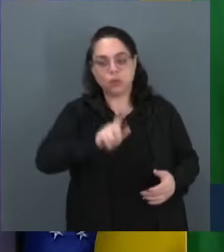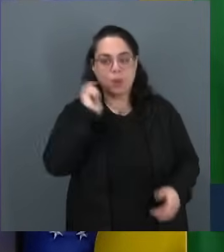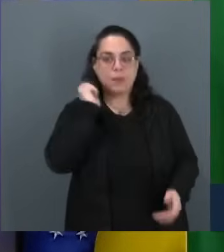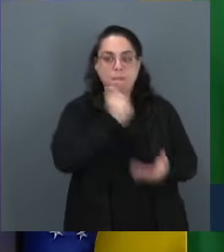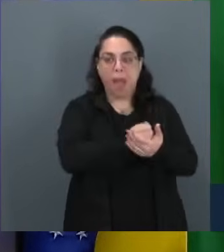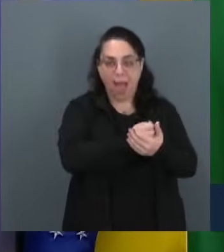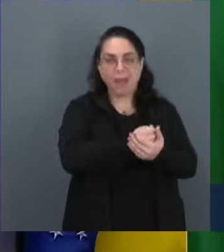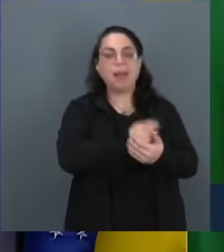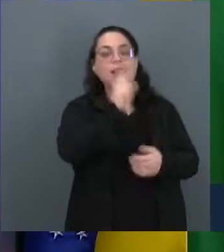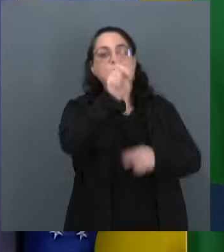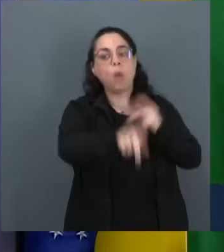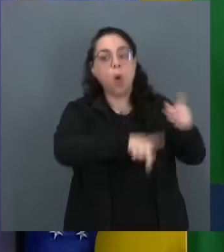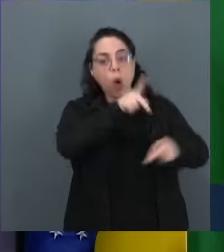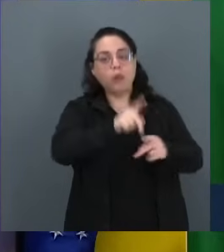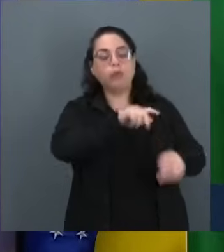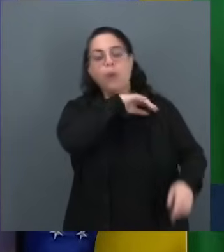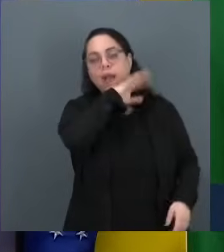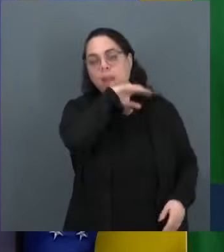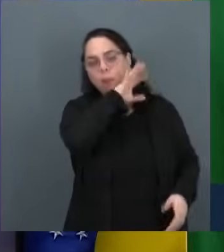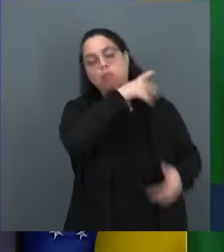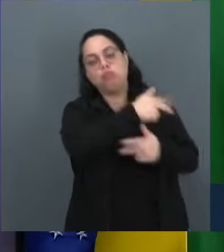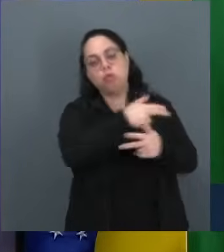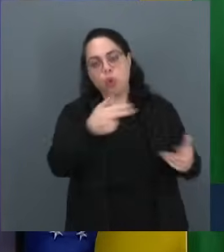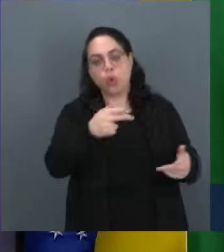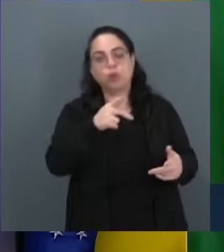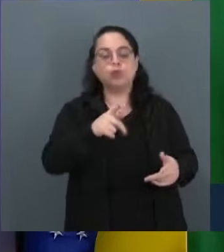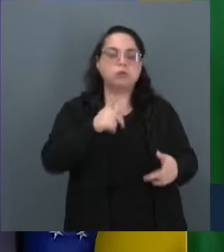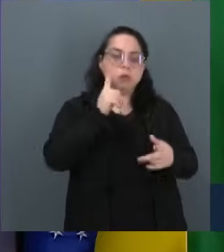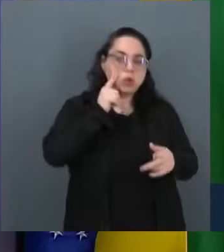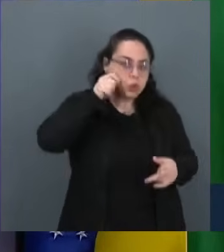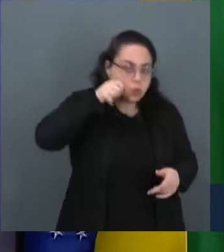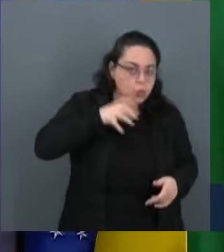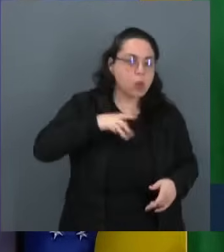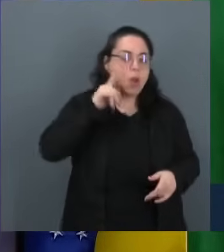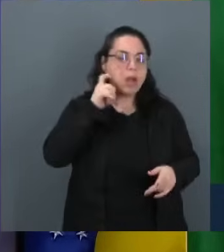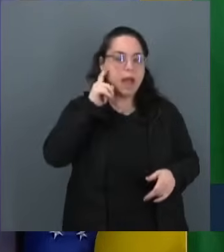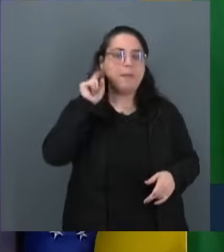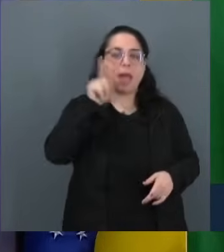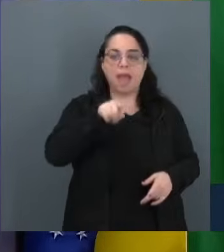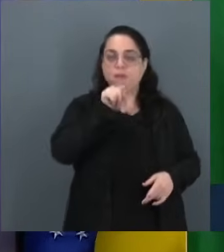isso, pagando impostos com muito suor e lágrimas, que é você,